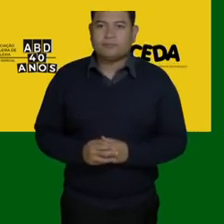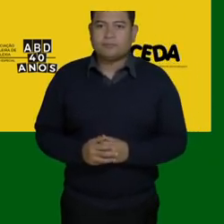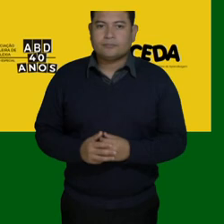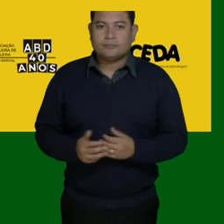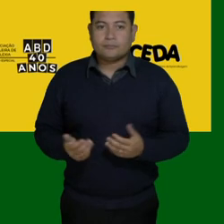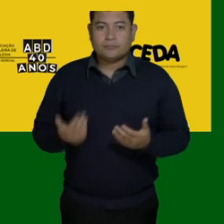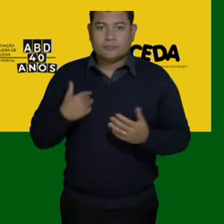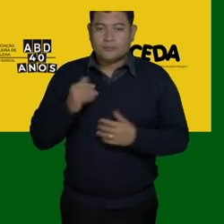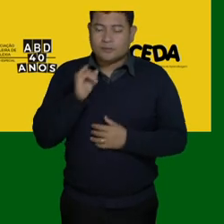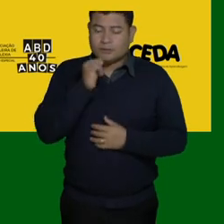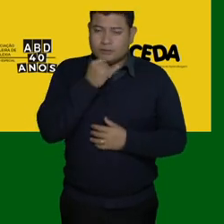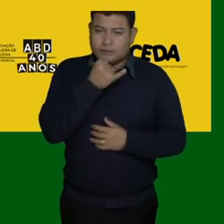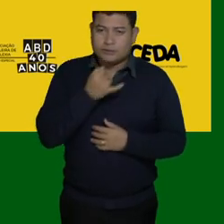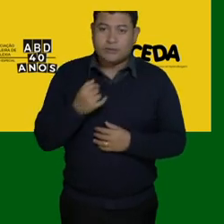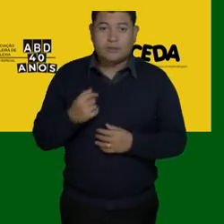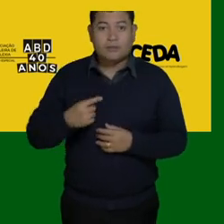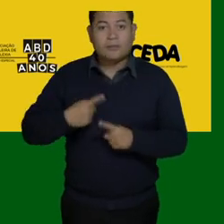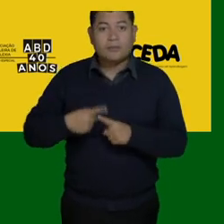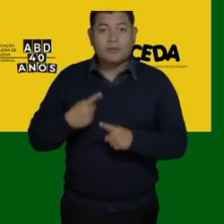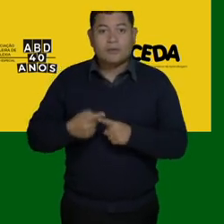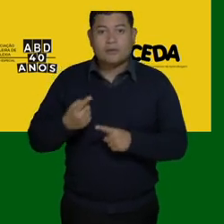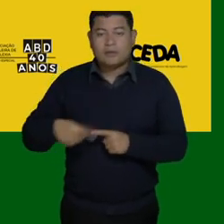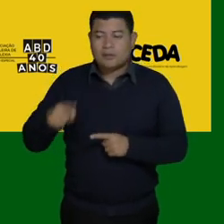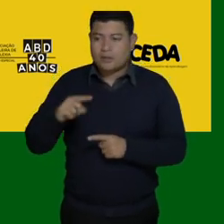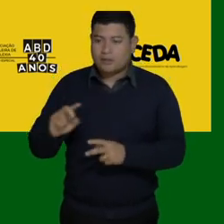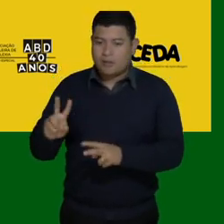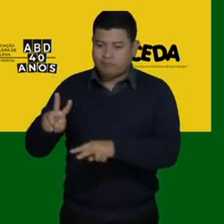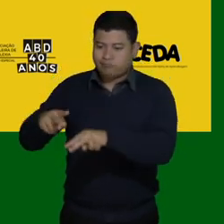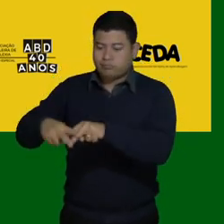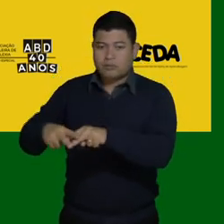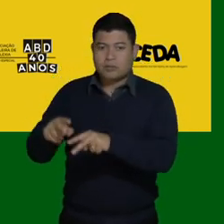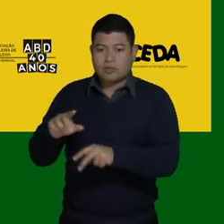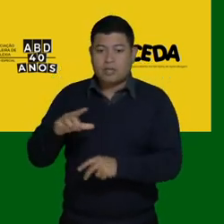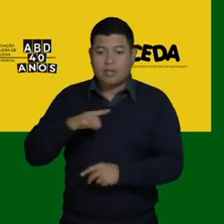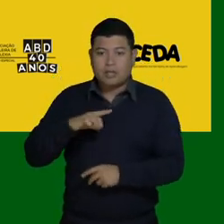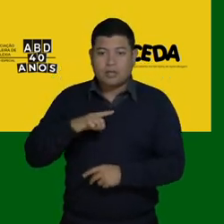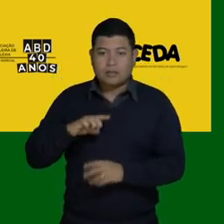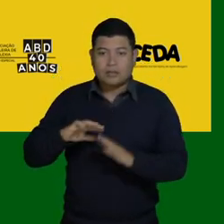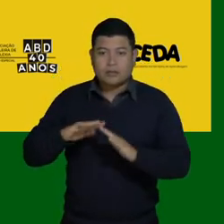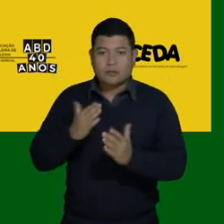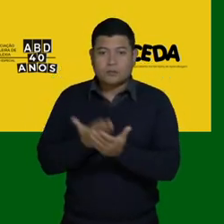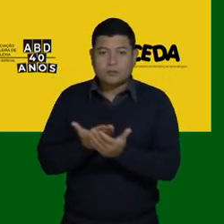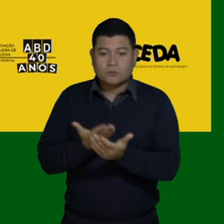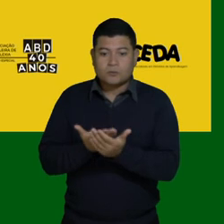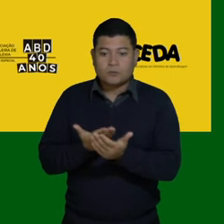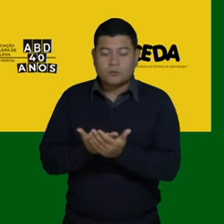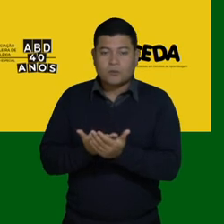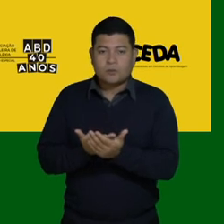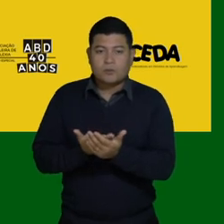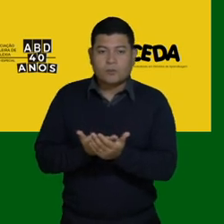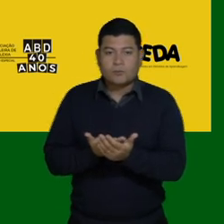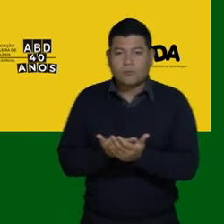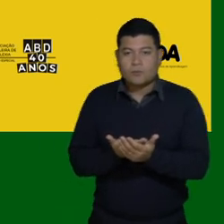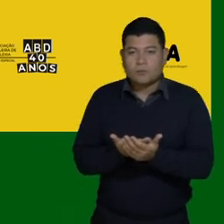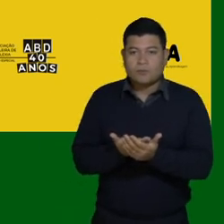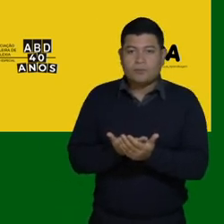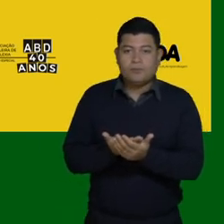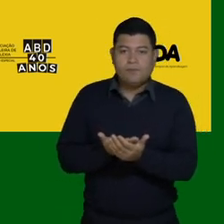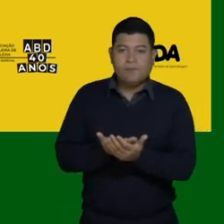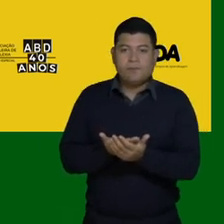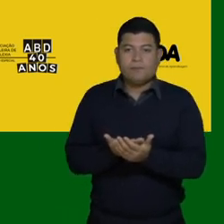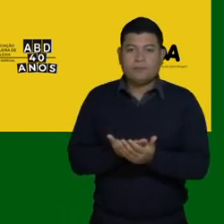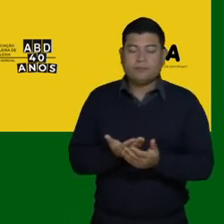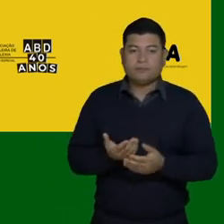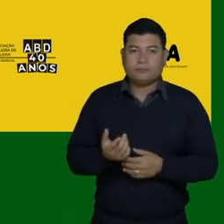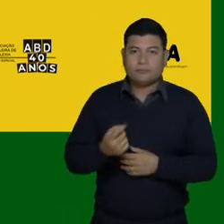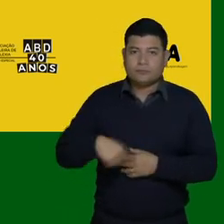e porque estavam presos lá e lá eles têm escola então a professora falou que achou que tinha alguns disléxicos a gente